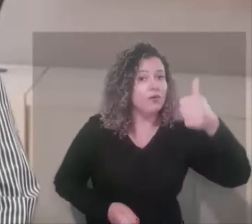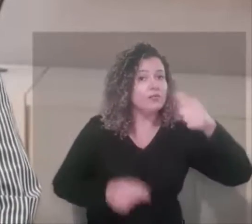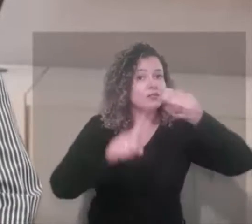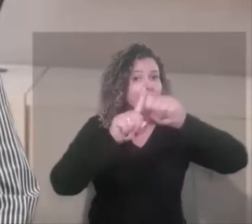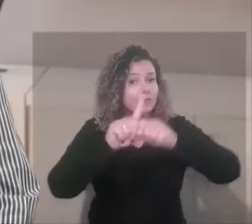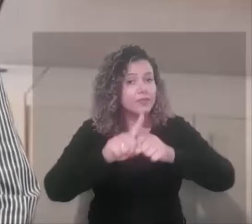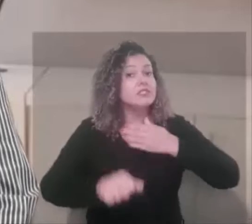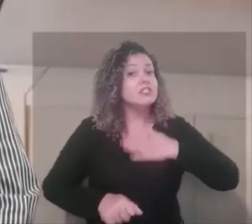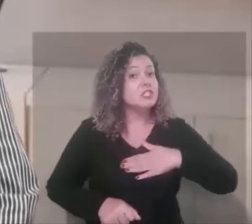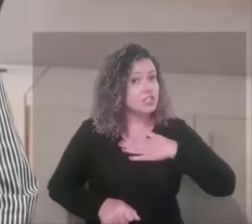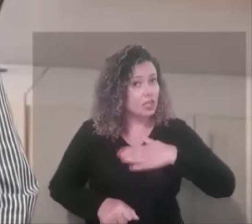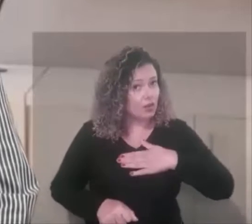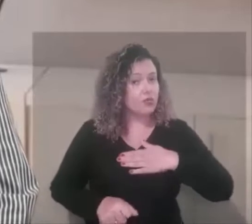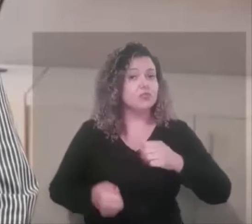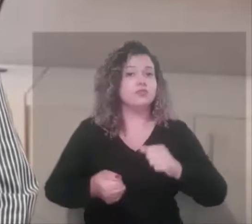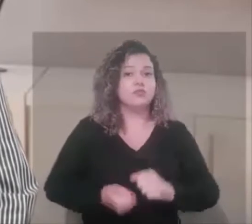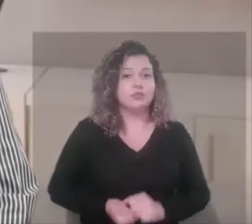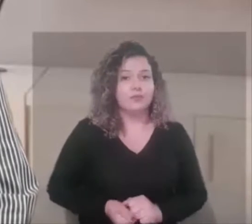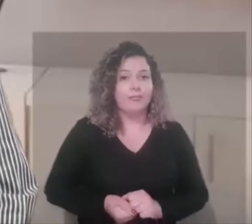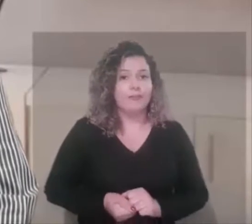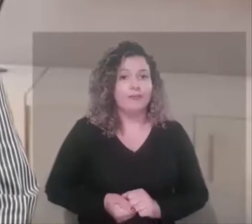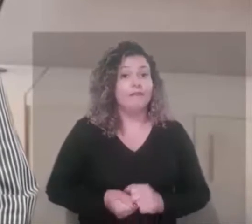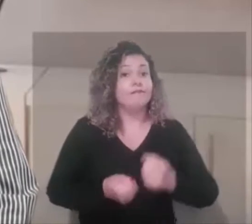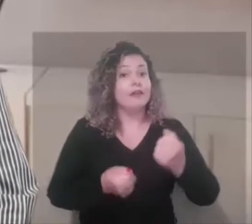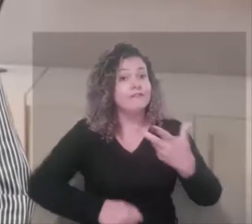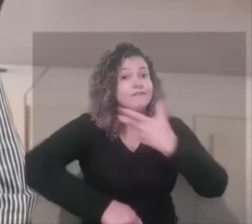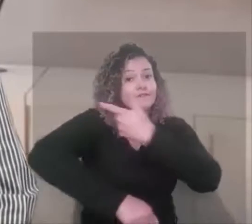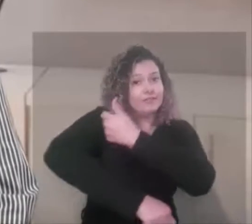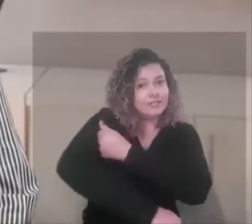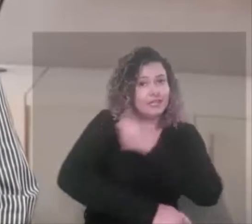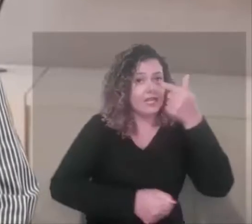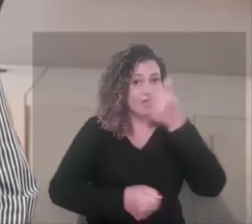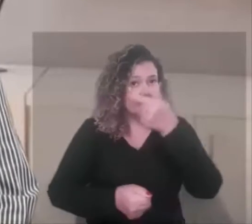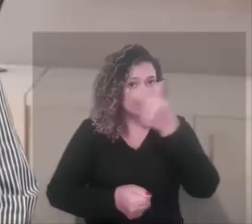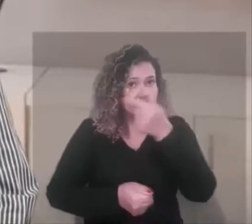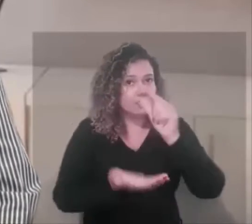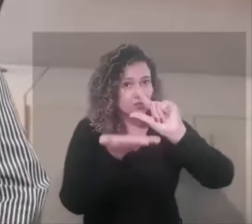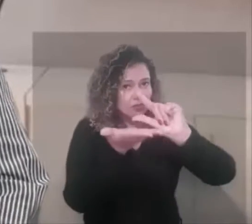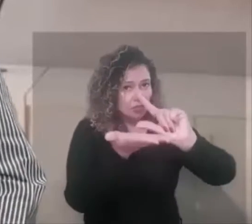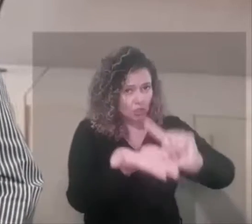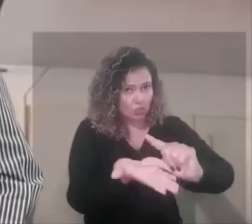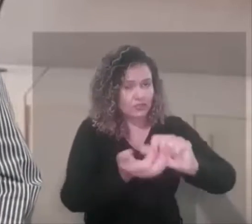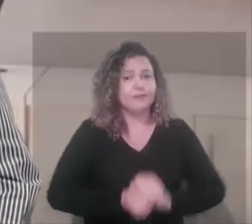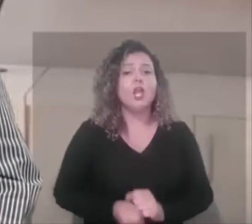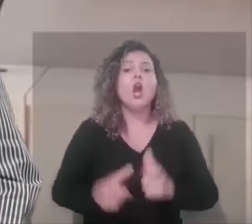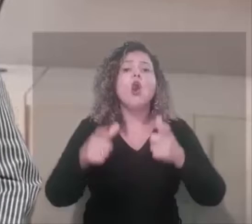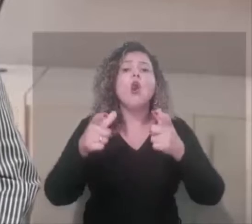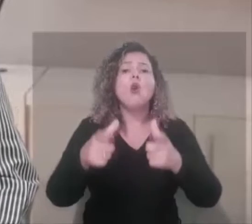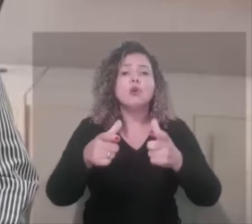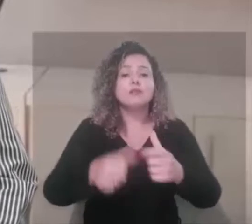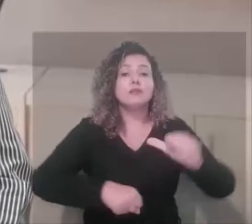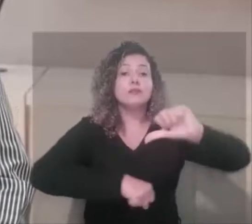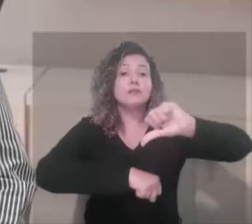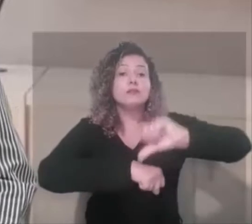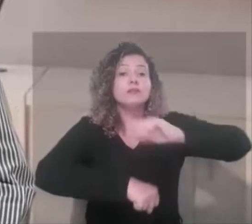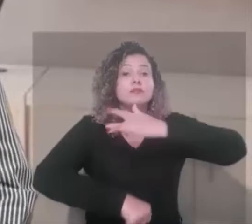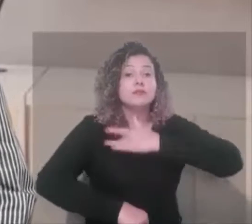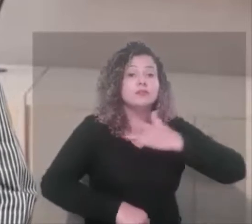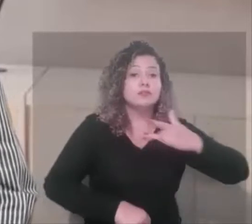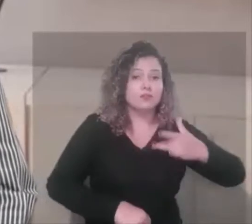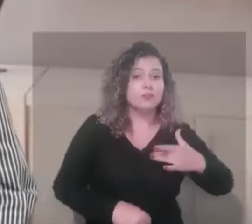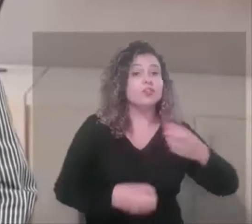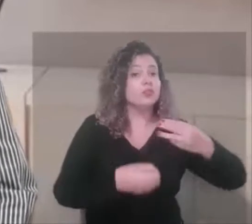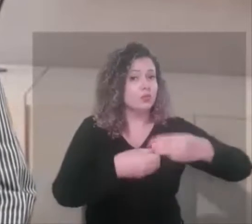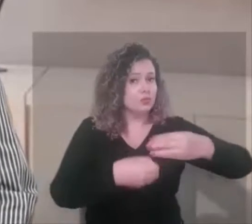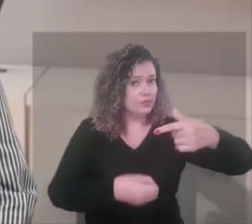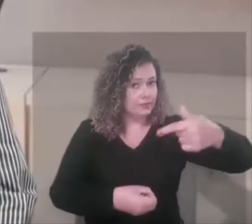Nos seguintes locais: Centro de Saúde Manoa, São João, Progresso, Montreal, Várzea, Santo Antônio e Santa